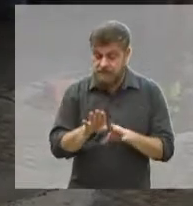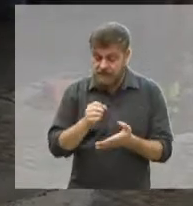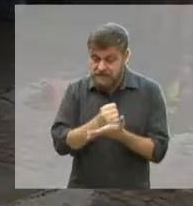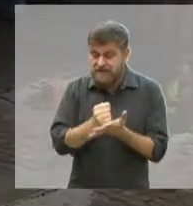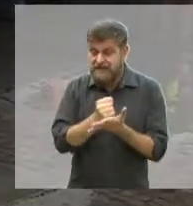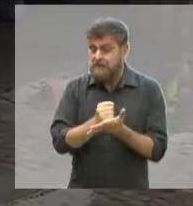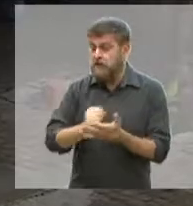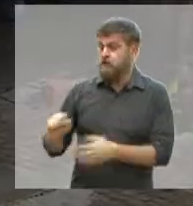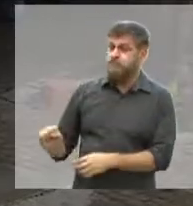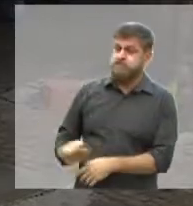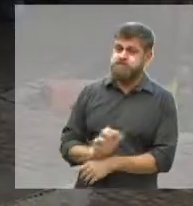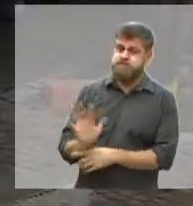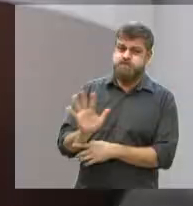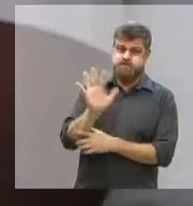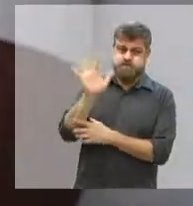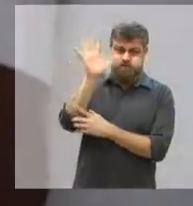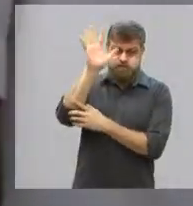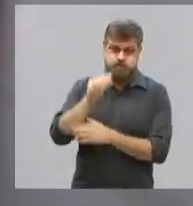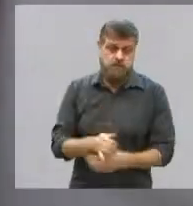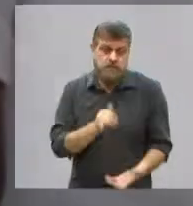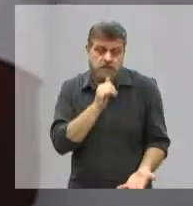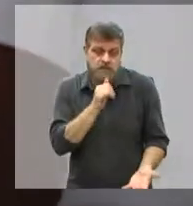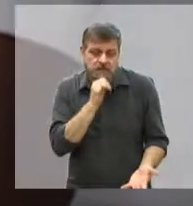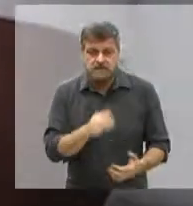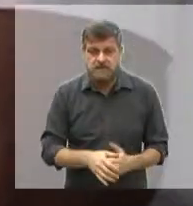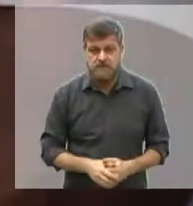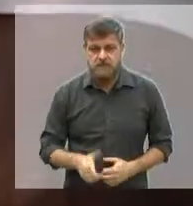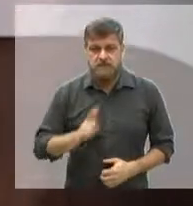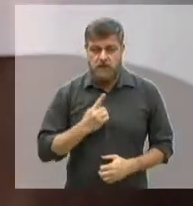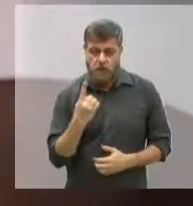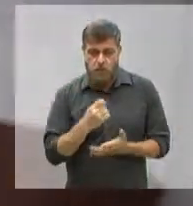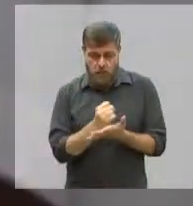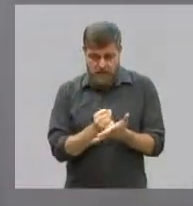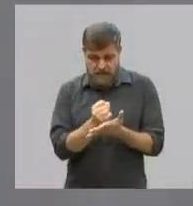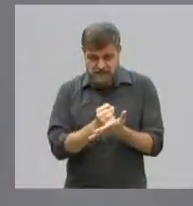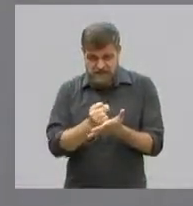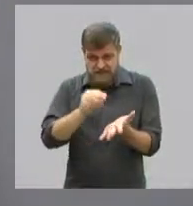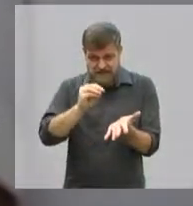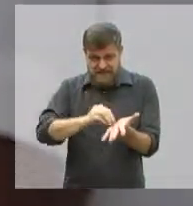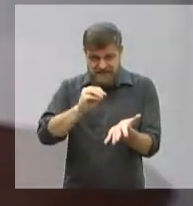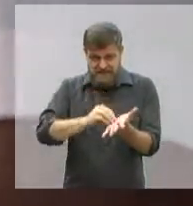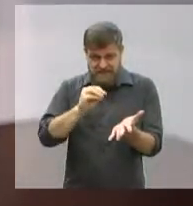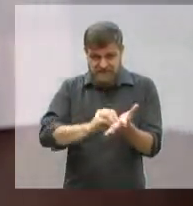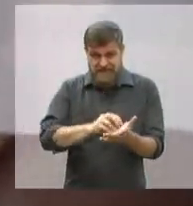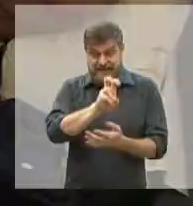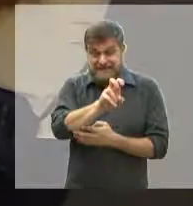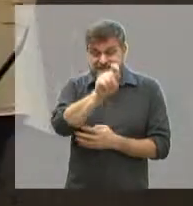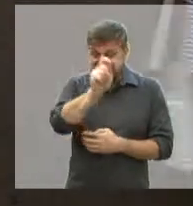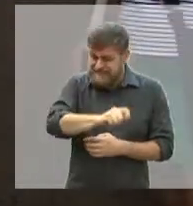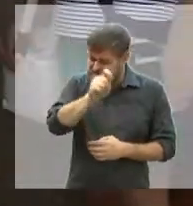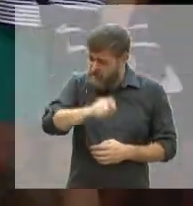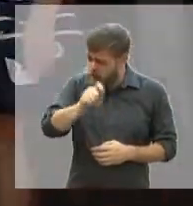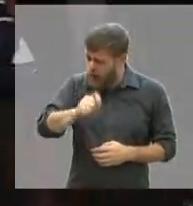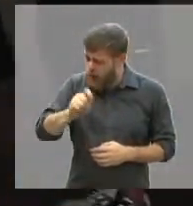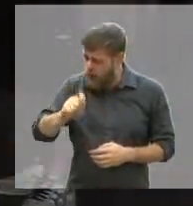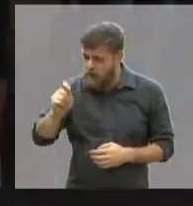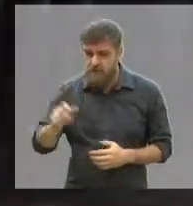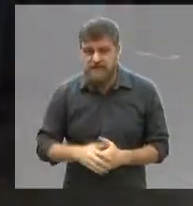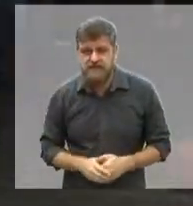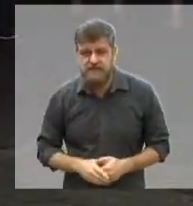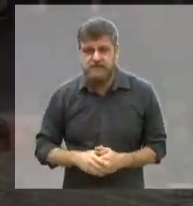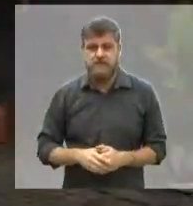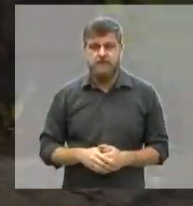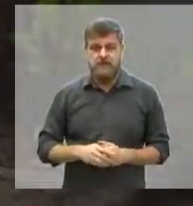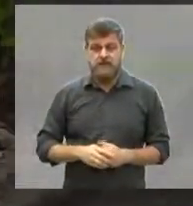tem um custo muito elevado para o seu provimento. Por exemplo, um dos medicamentos que está em falta há 5 meses na cidade de Campinas é o